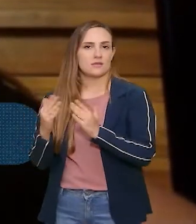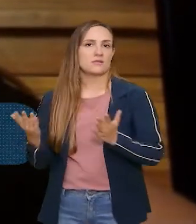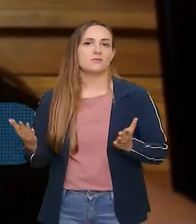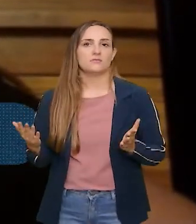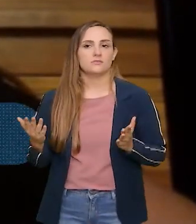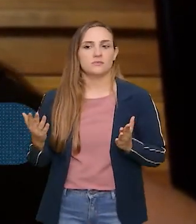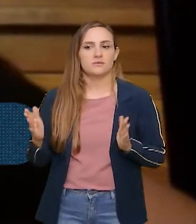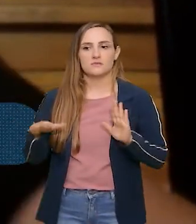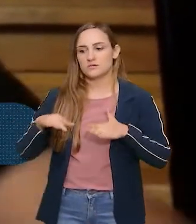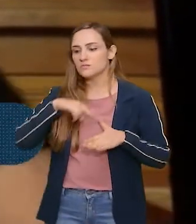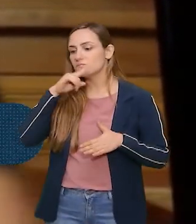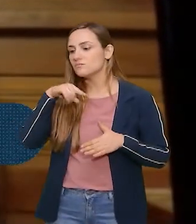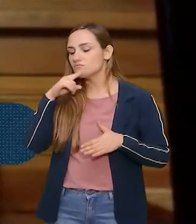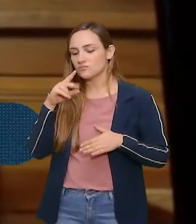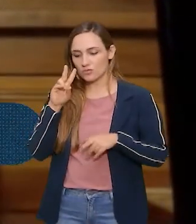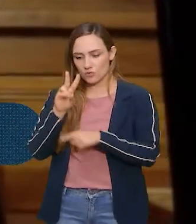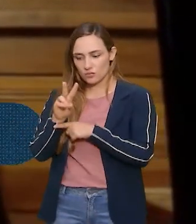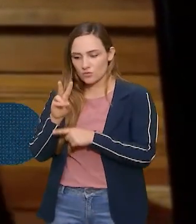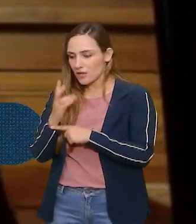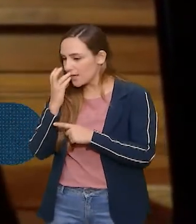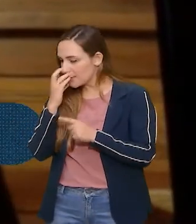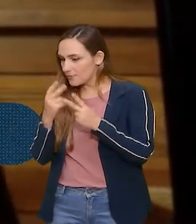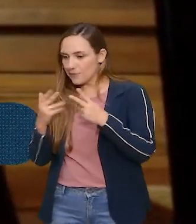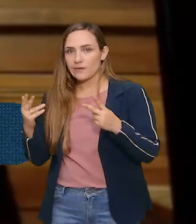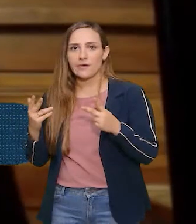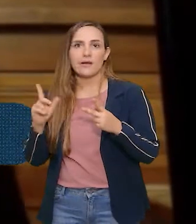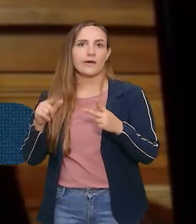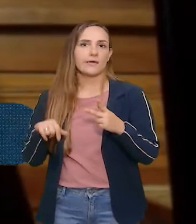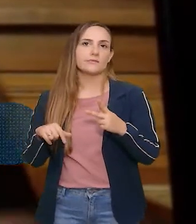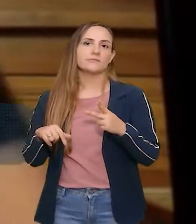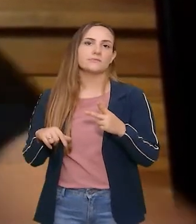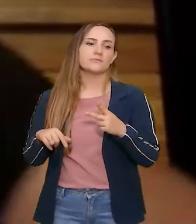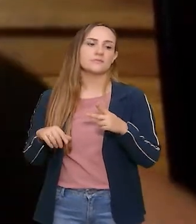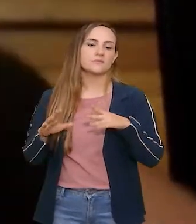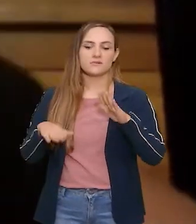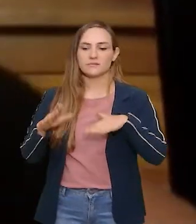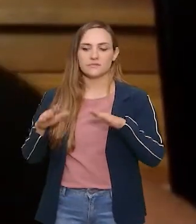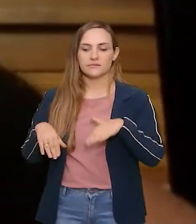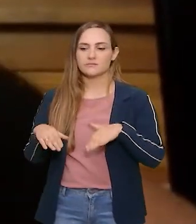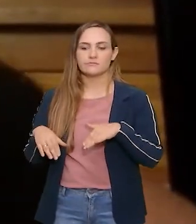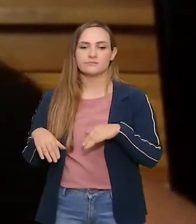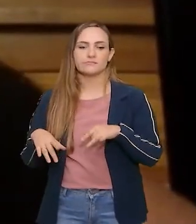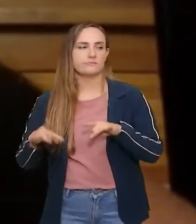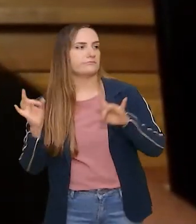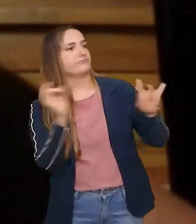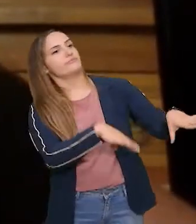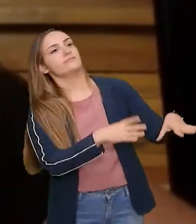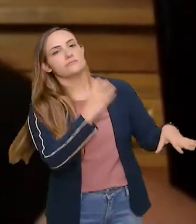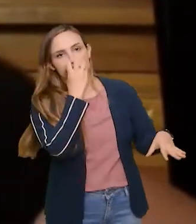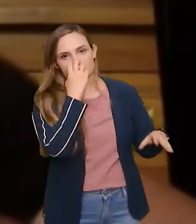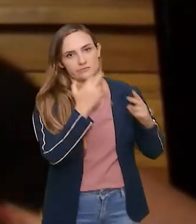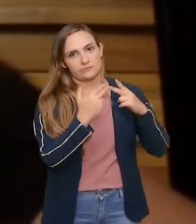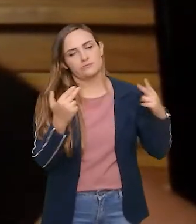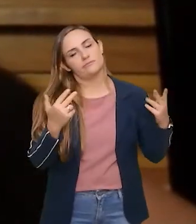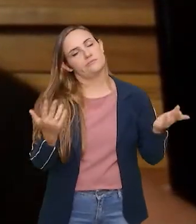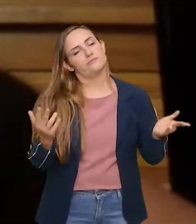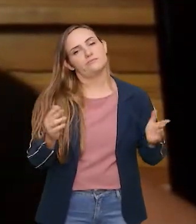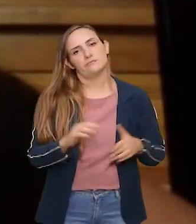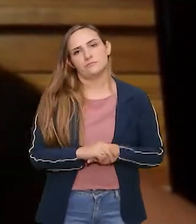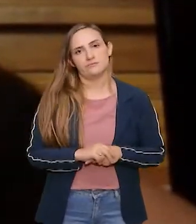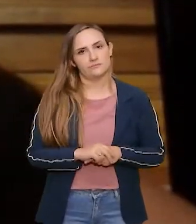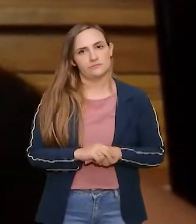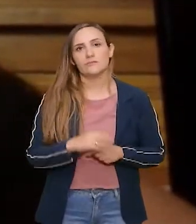casa. Muitas não conseguem mais cuidar, né, dos seus animaizinhos e, infelizmente, a corda sempre